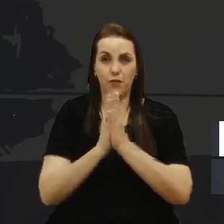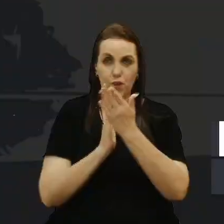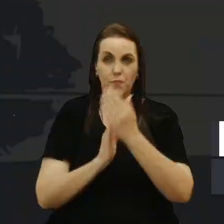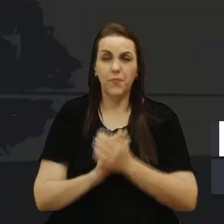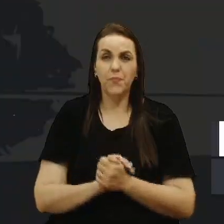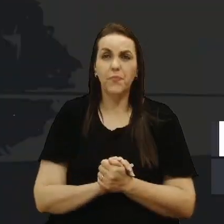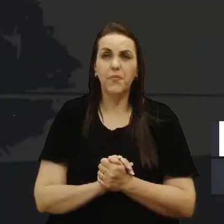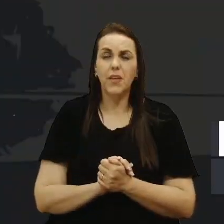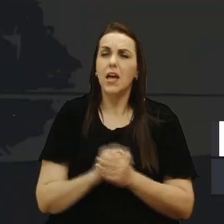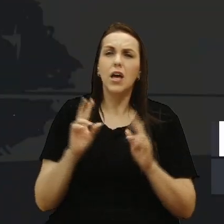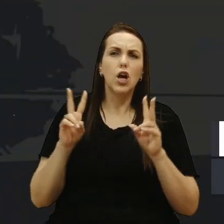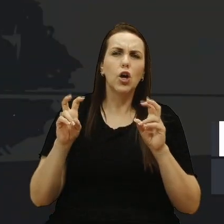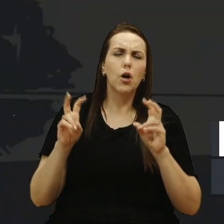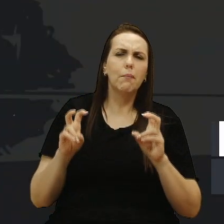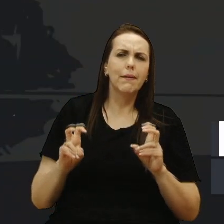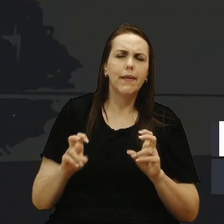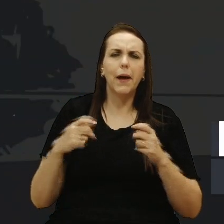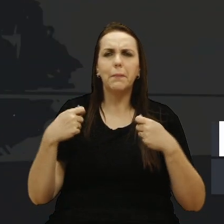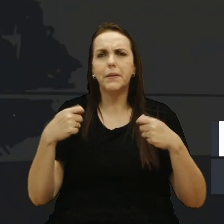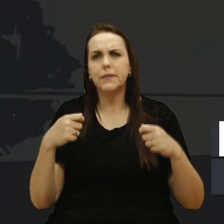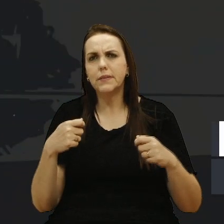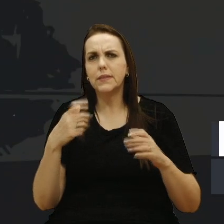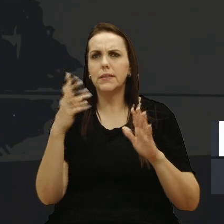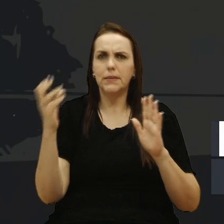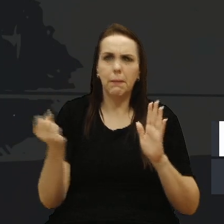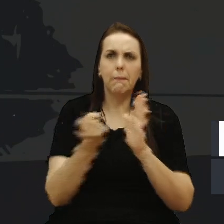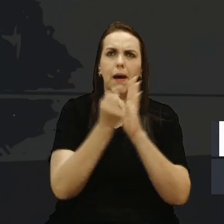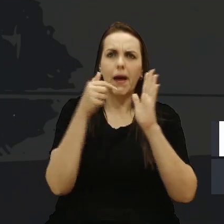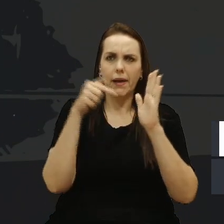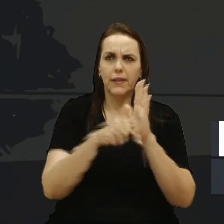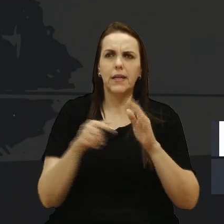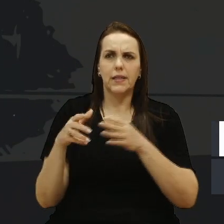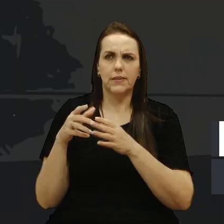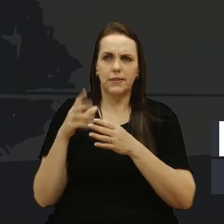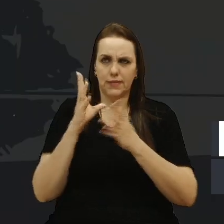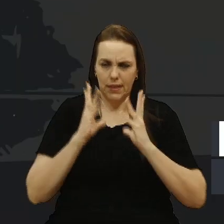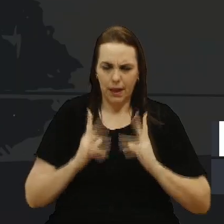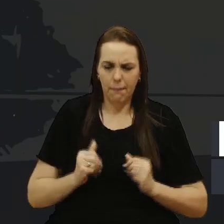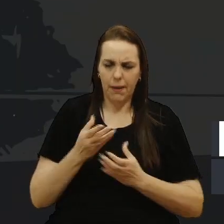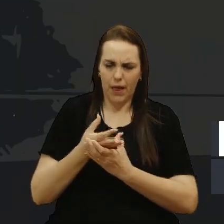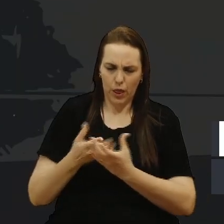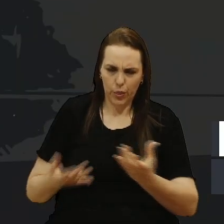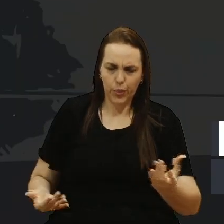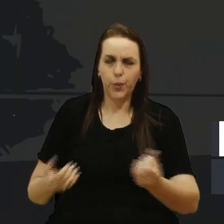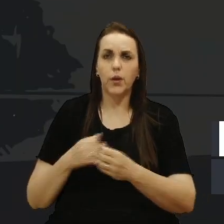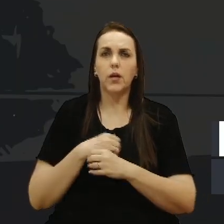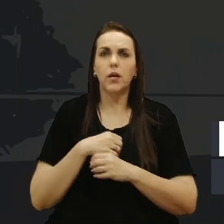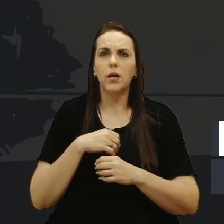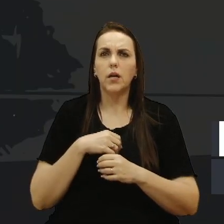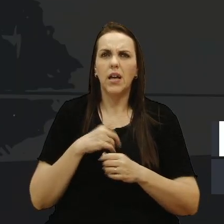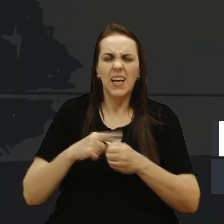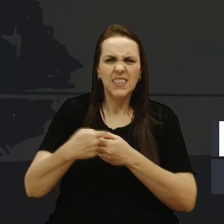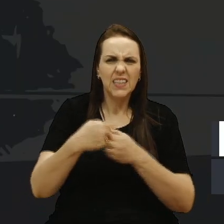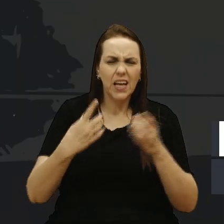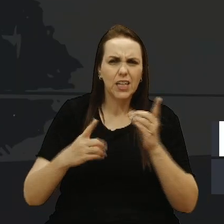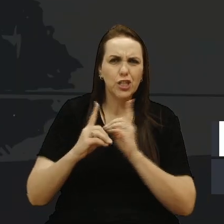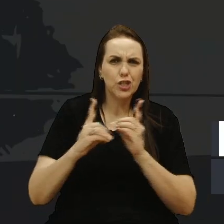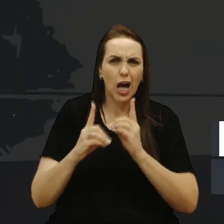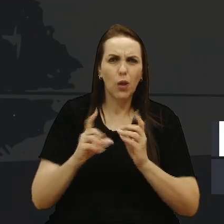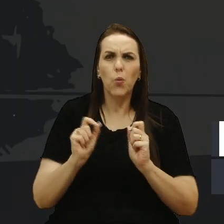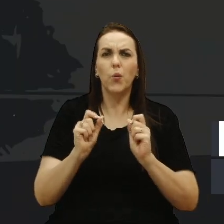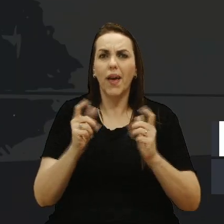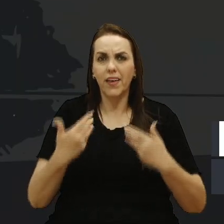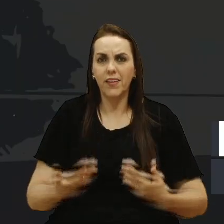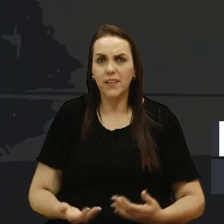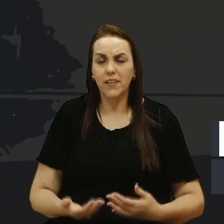ele comenta aqui que tem que atingir o marco do saneamento, que os municípios foi dialogado com quem? Com quem? Porque